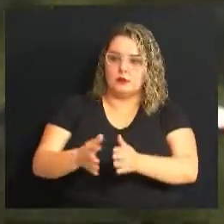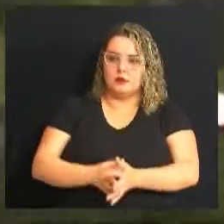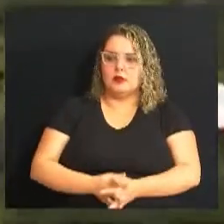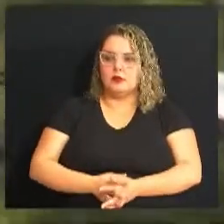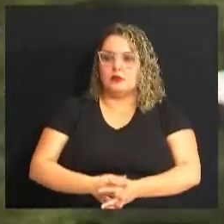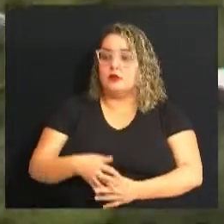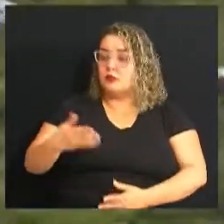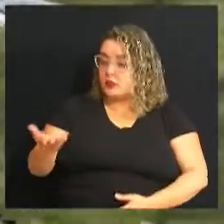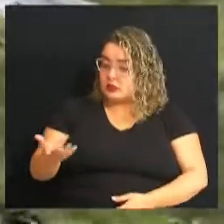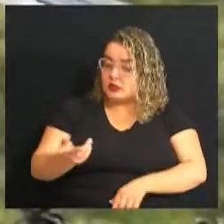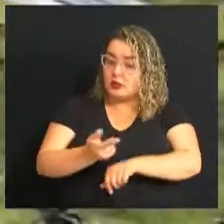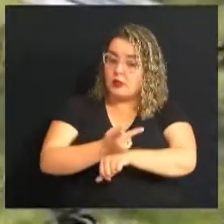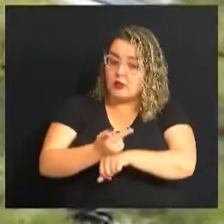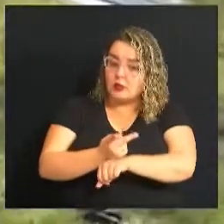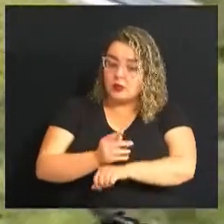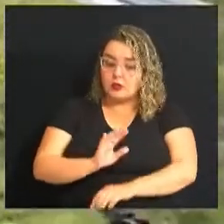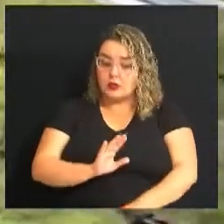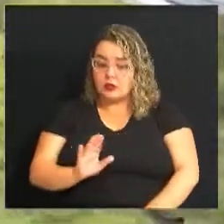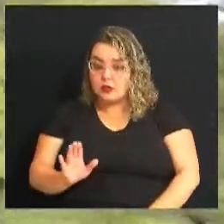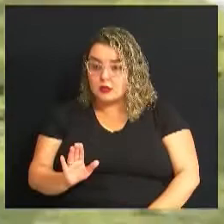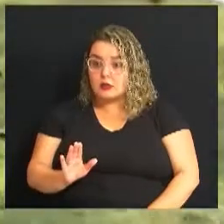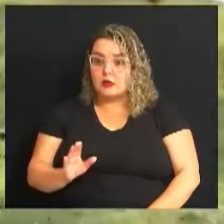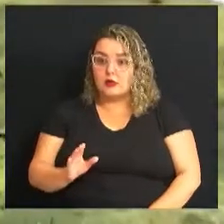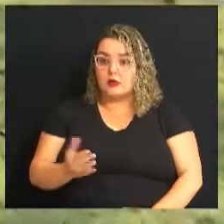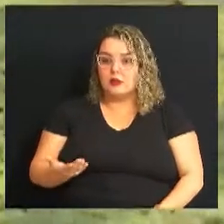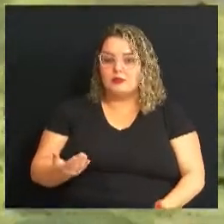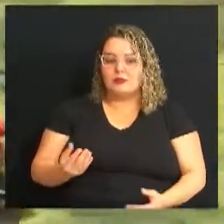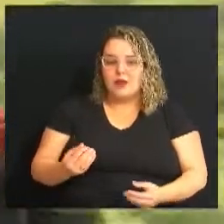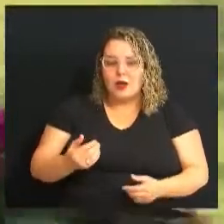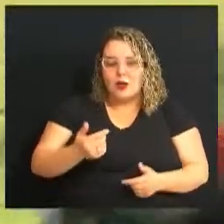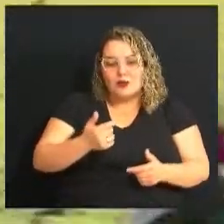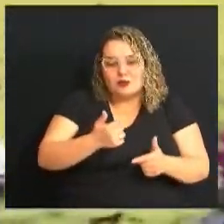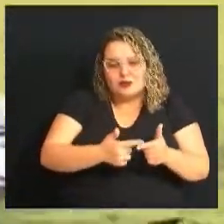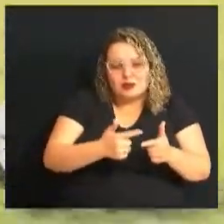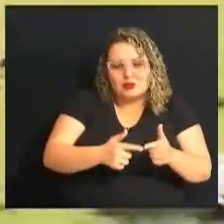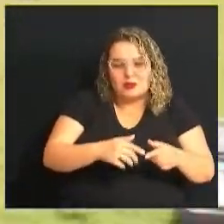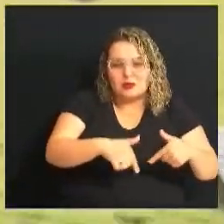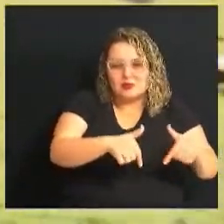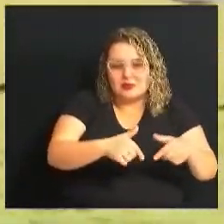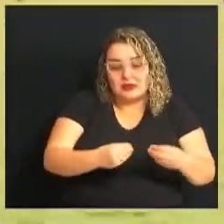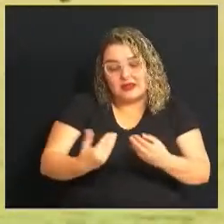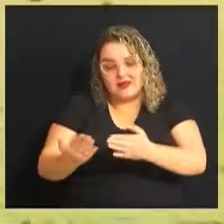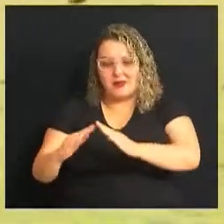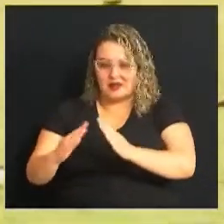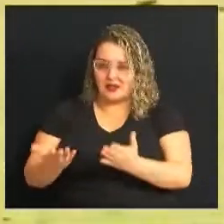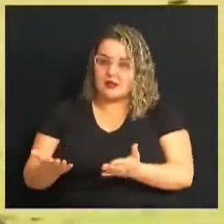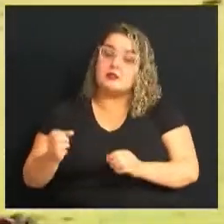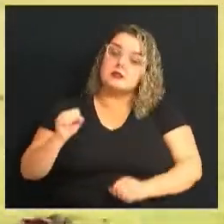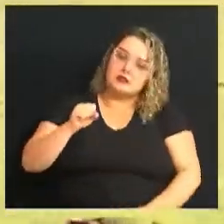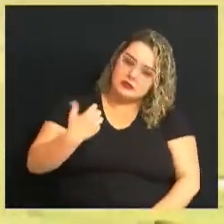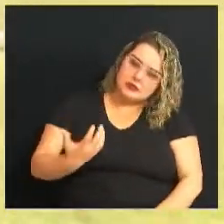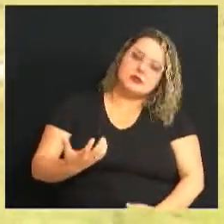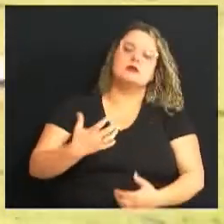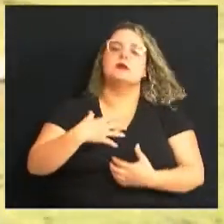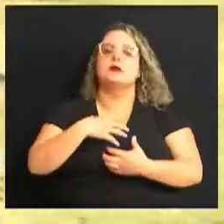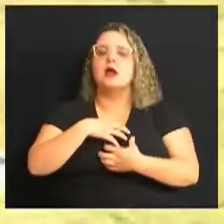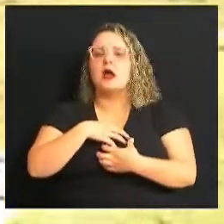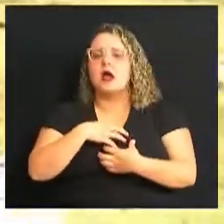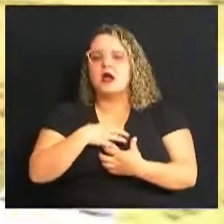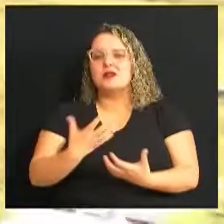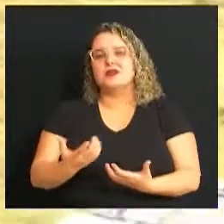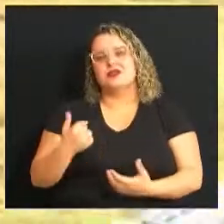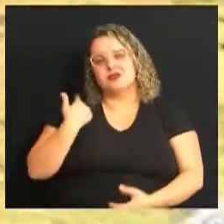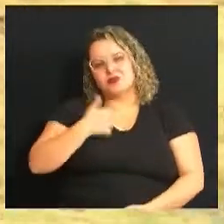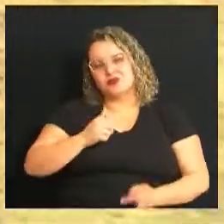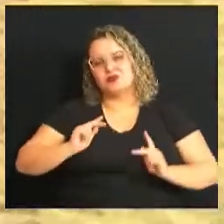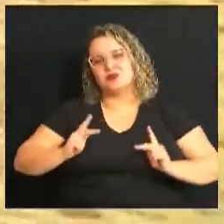procura não levar, né, para casa, né? Sim, igual eu falei, sempre a gente sente, a gente é humano, a gente